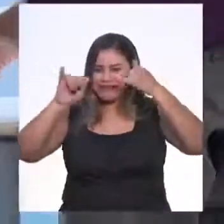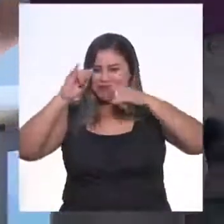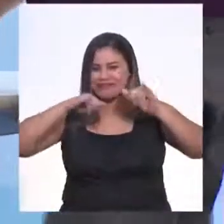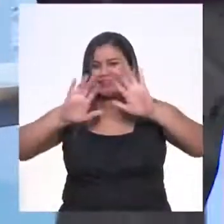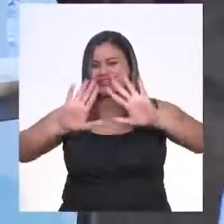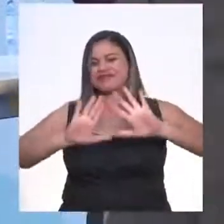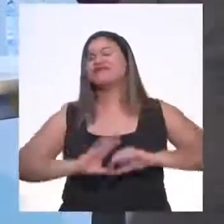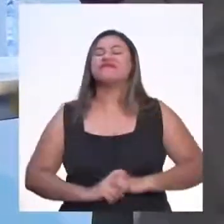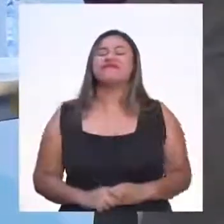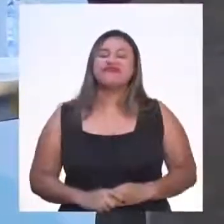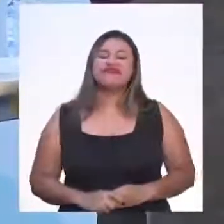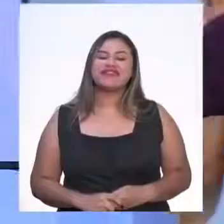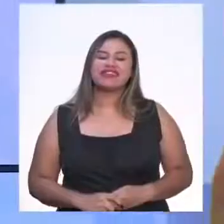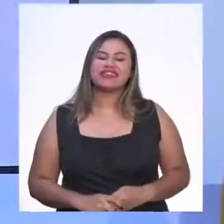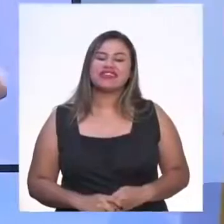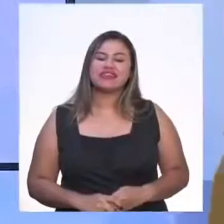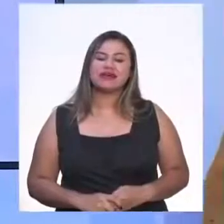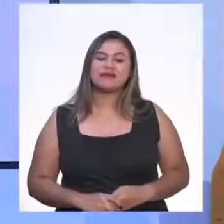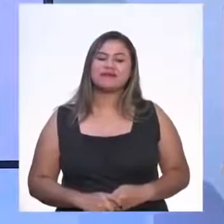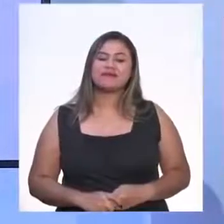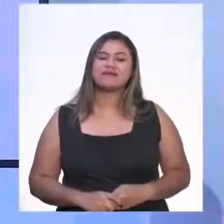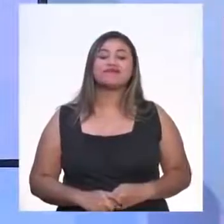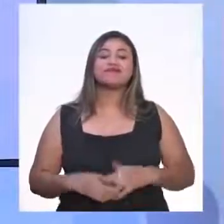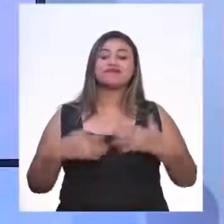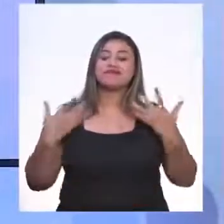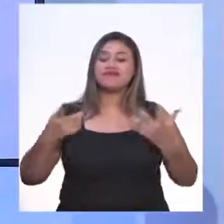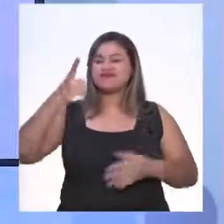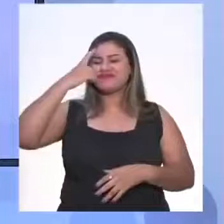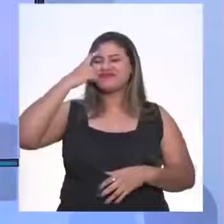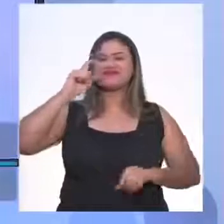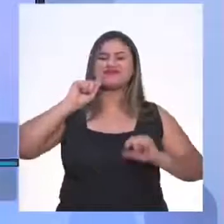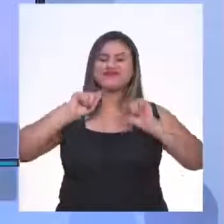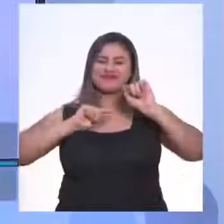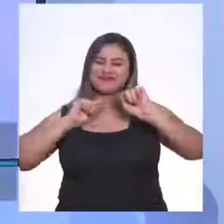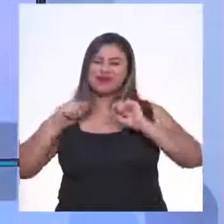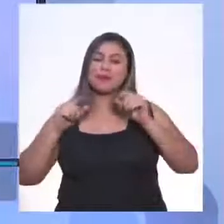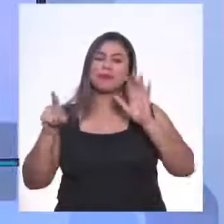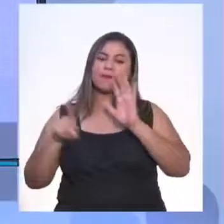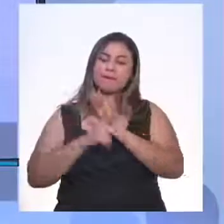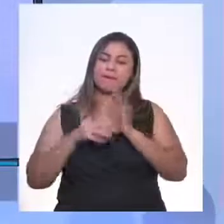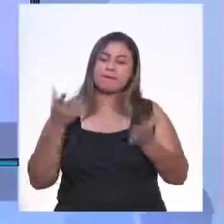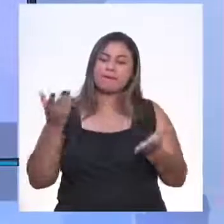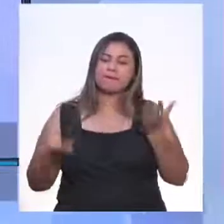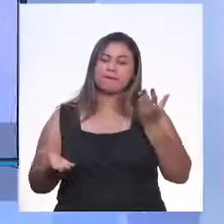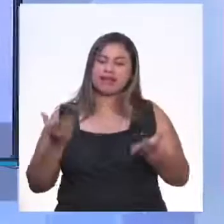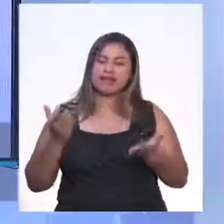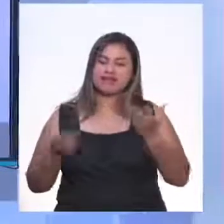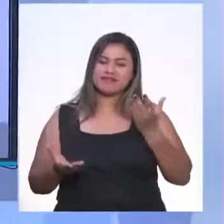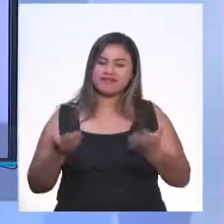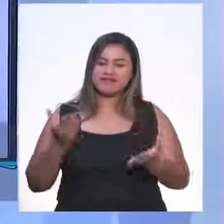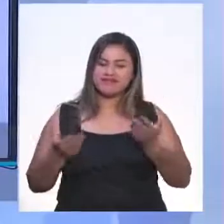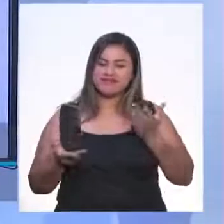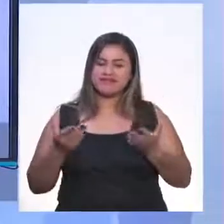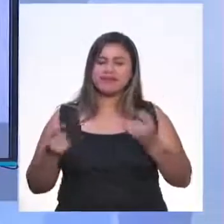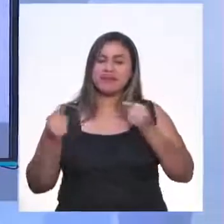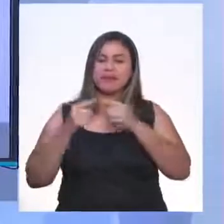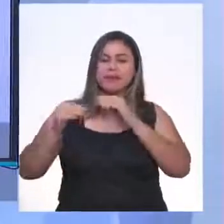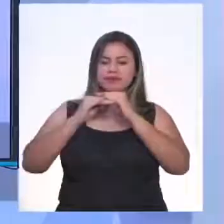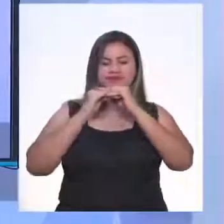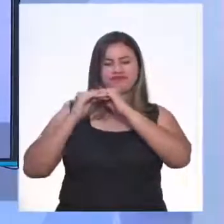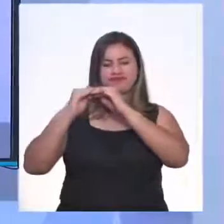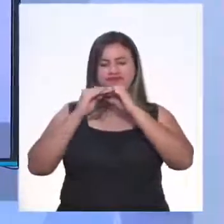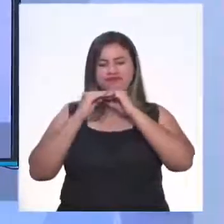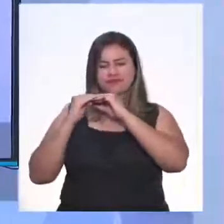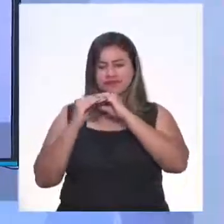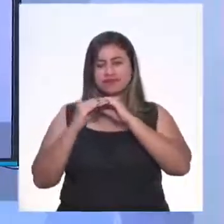aqui em cima. Então, essa ideia, né, foi essa ideia da balança, que é a tal da equivaler. Vamos